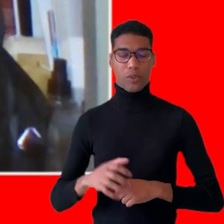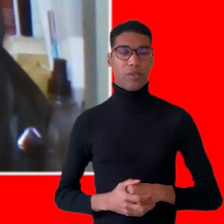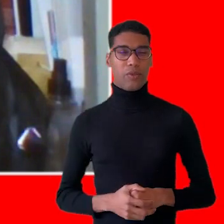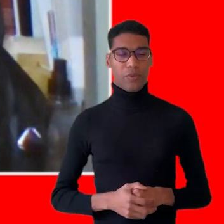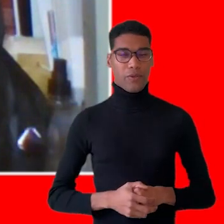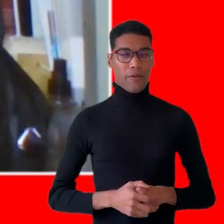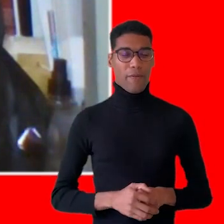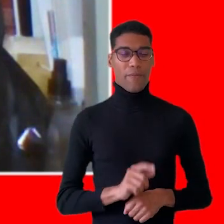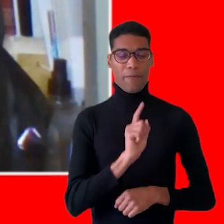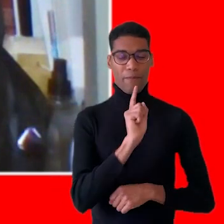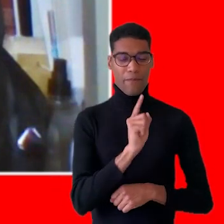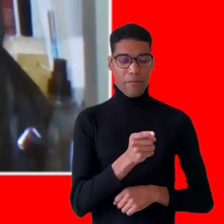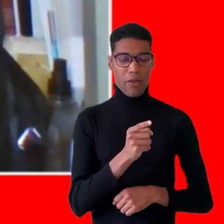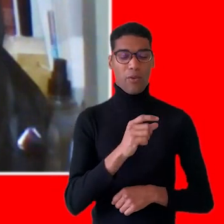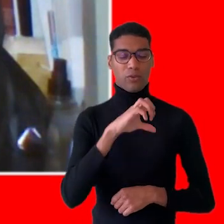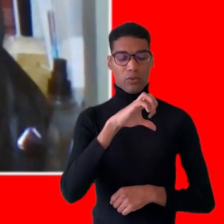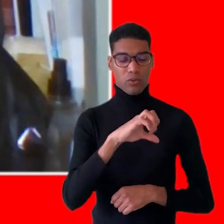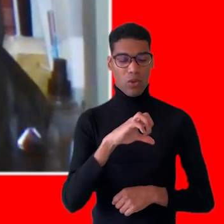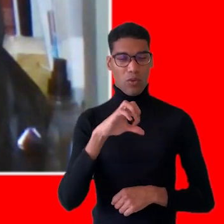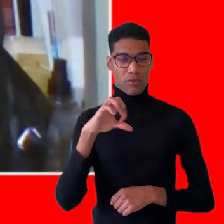1988,